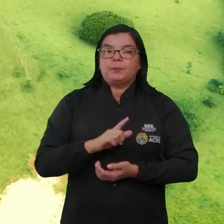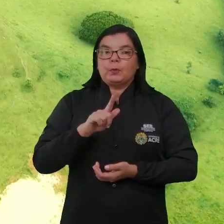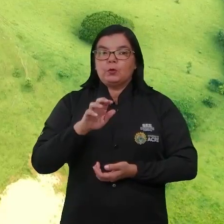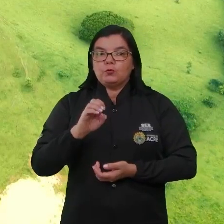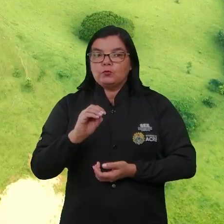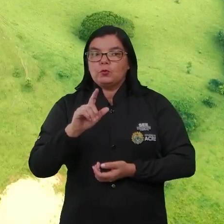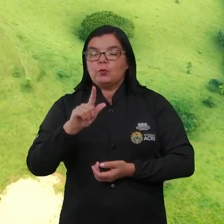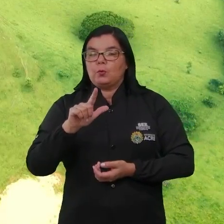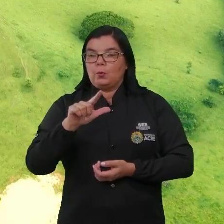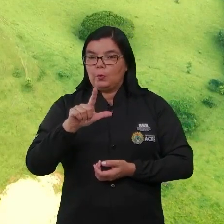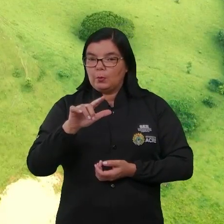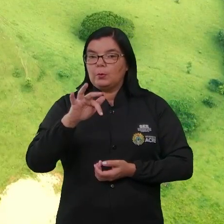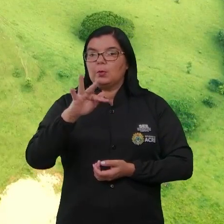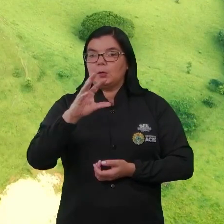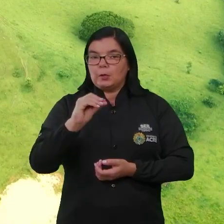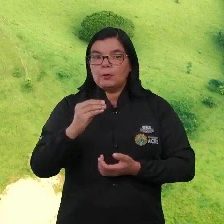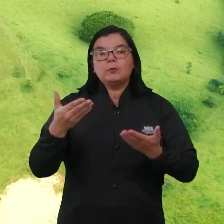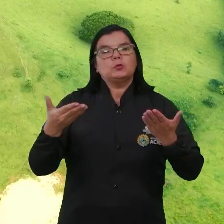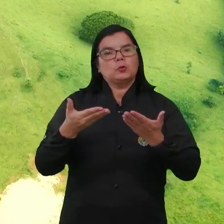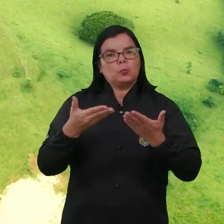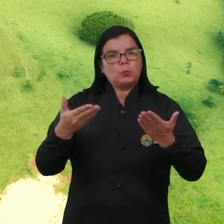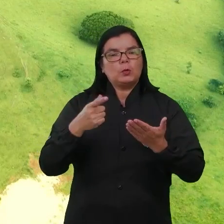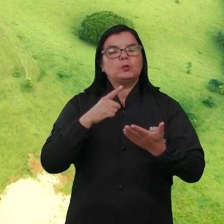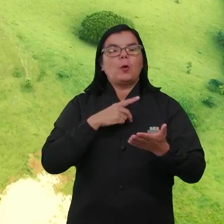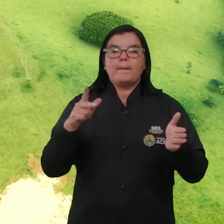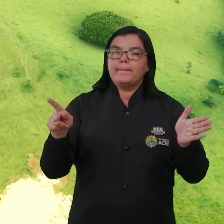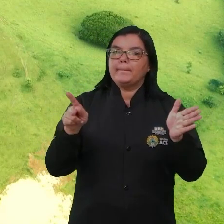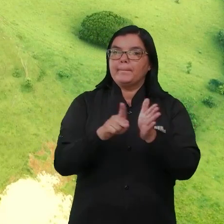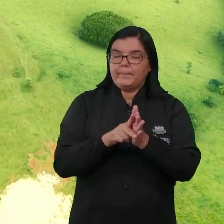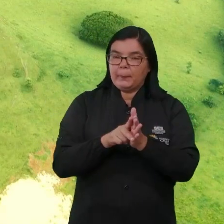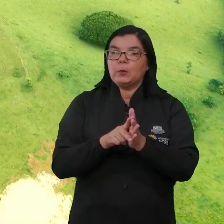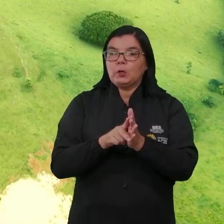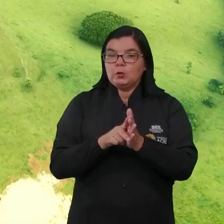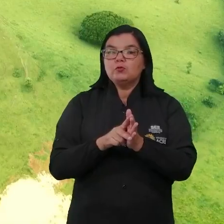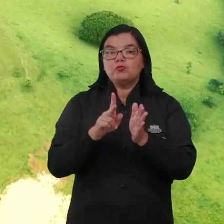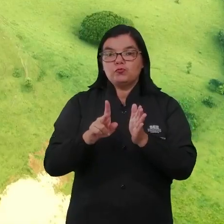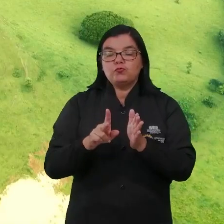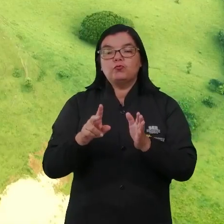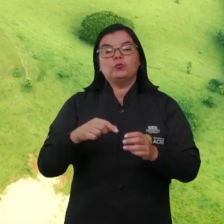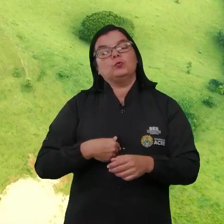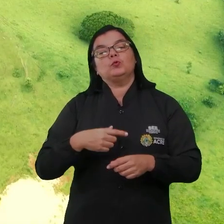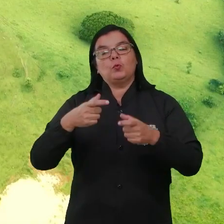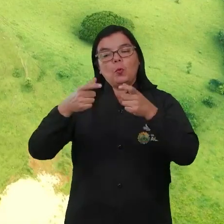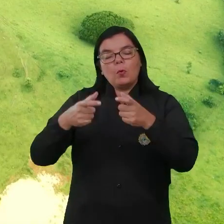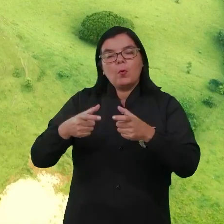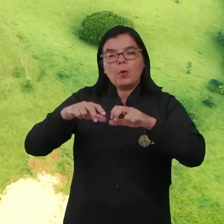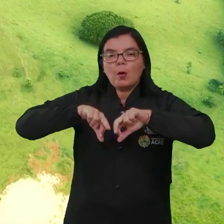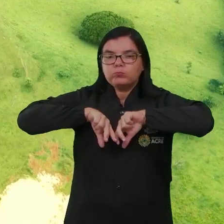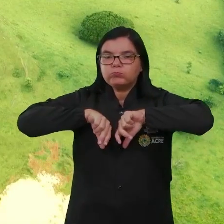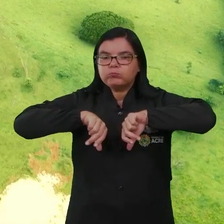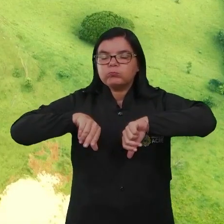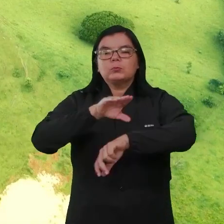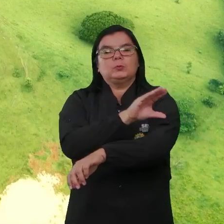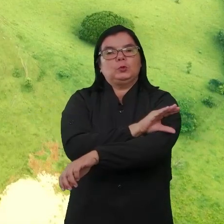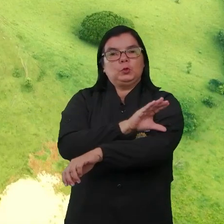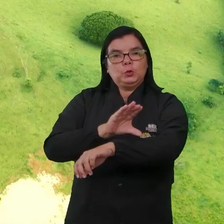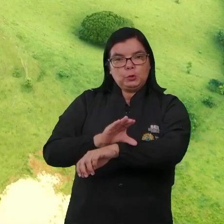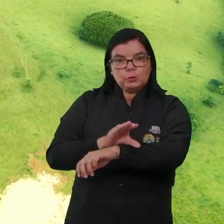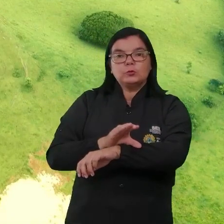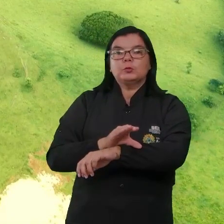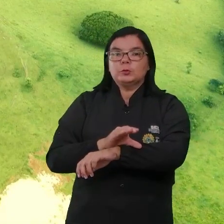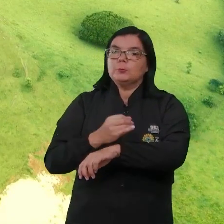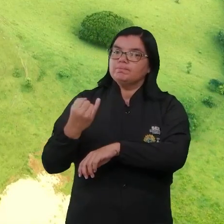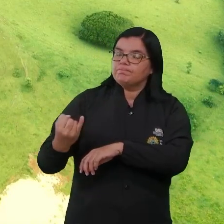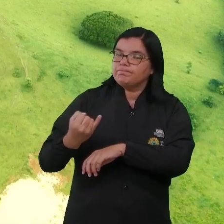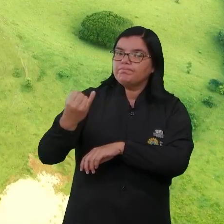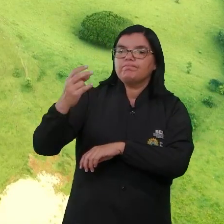geoglifos, atualmente, eles fazem parte aí do patrimônio arqueológico e cultural de grande